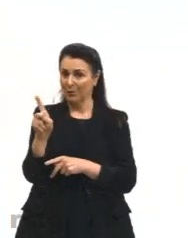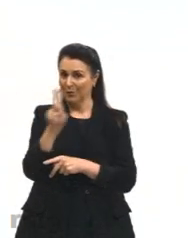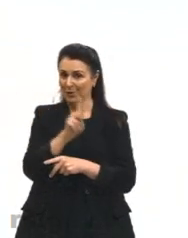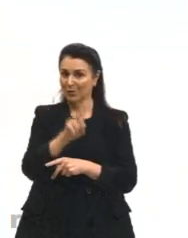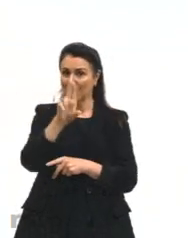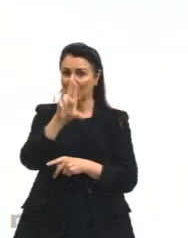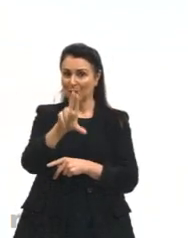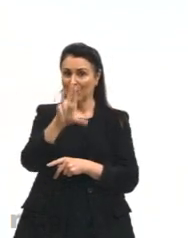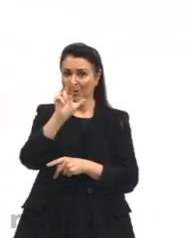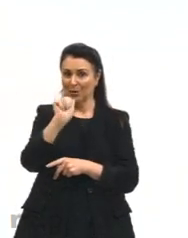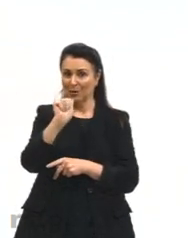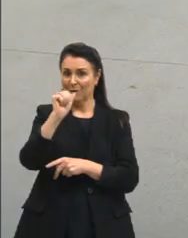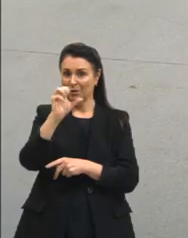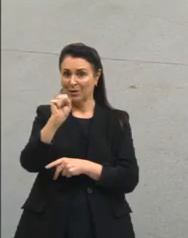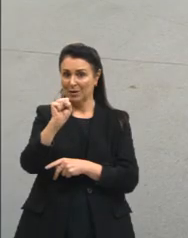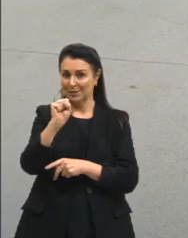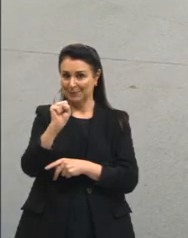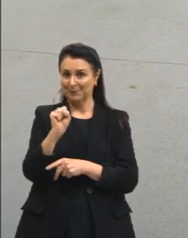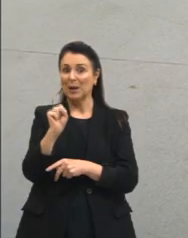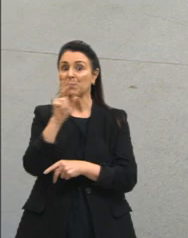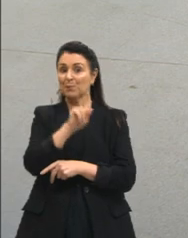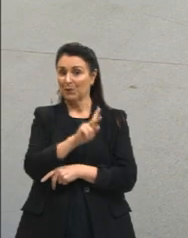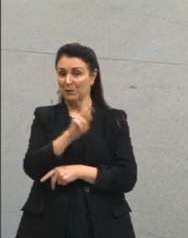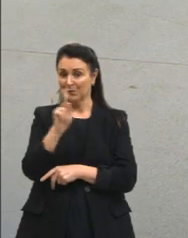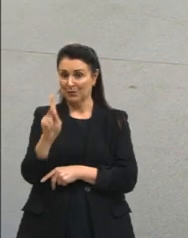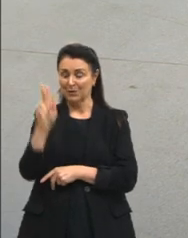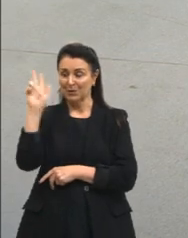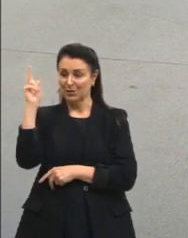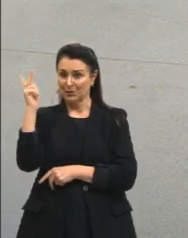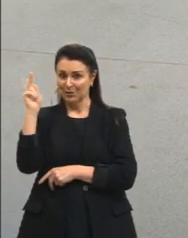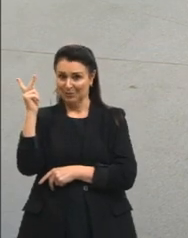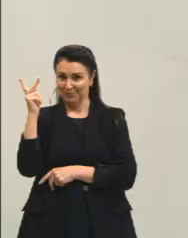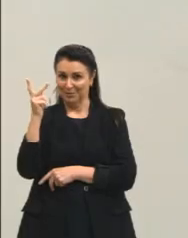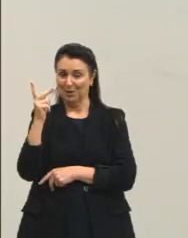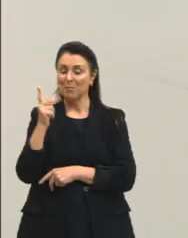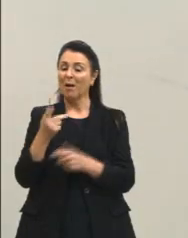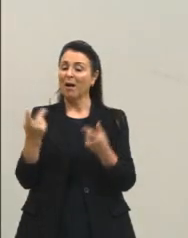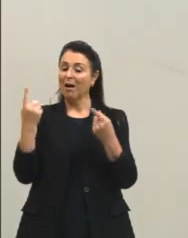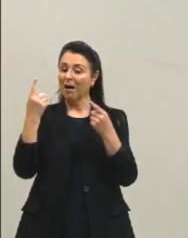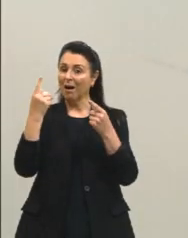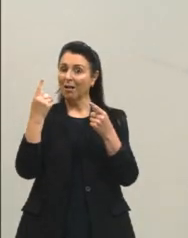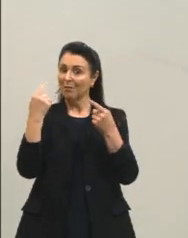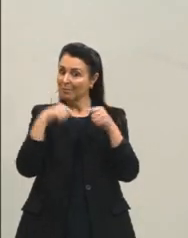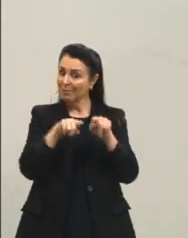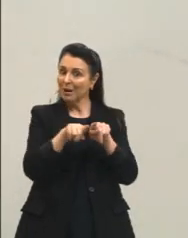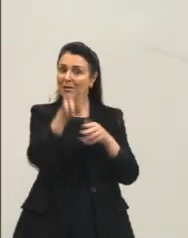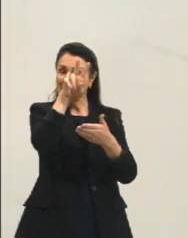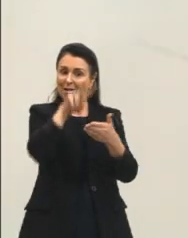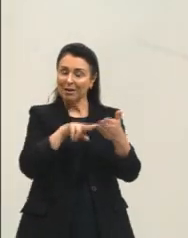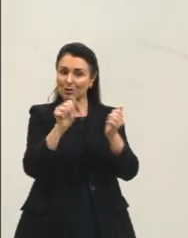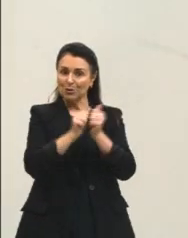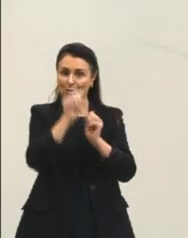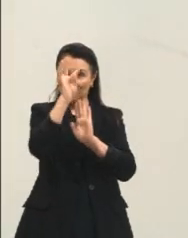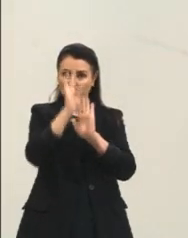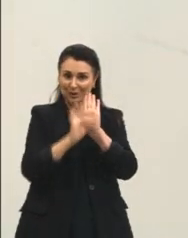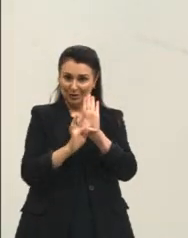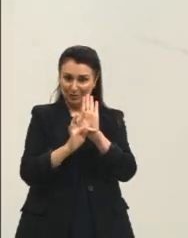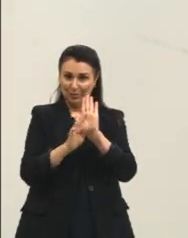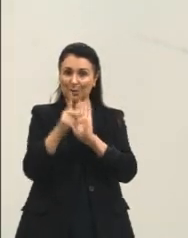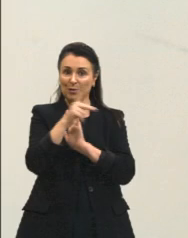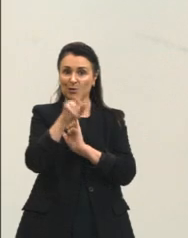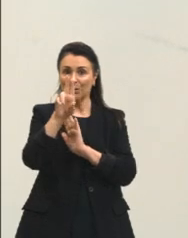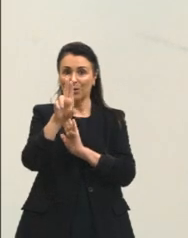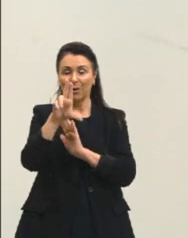na para fazer essa parceria aí comigo nessa leitura Oi Lucas tudo bem boa E aí pessoal tudo bem eu sou o